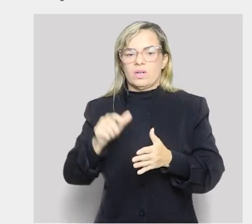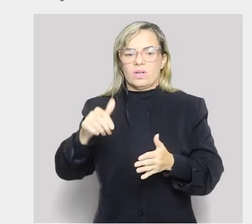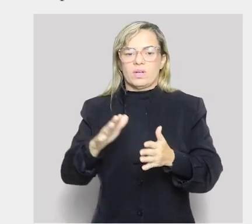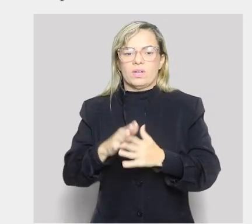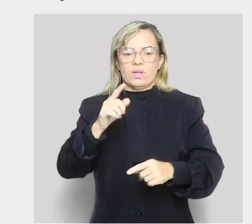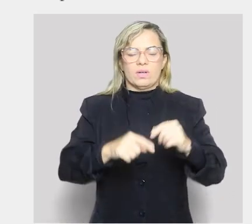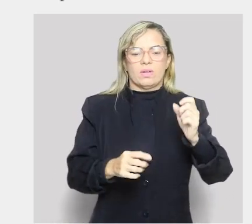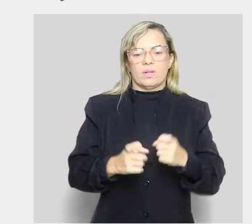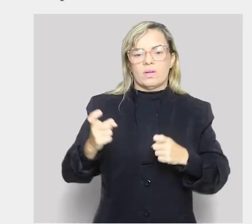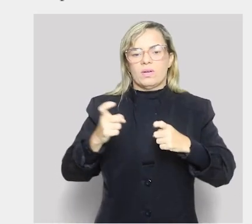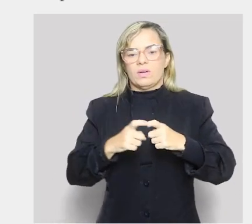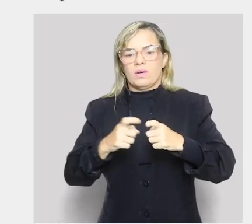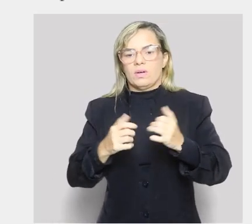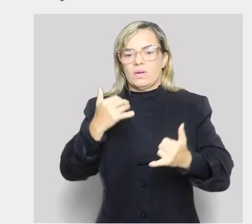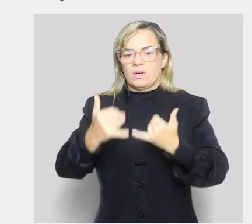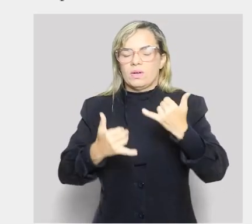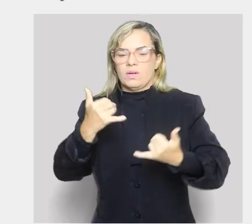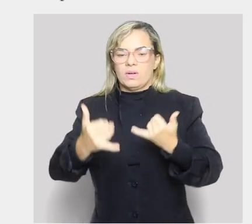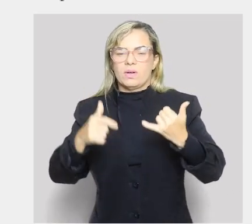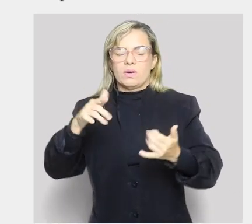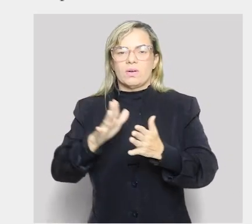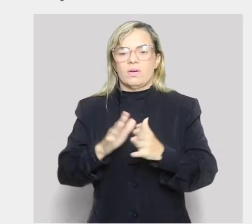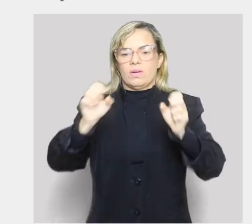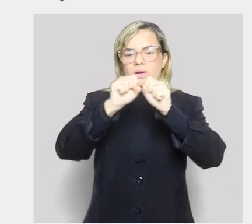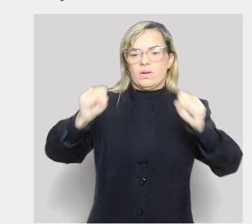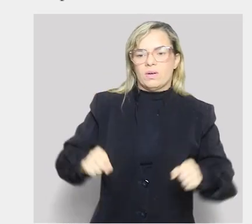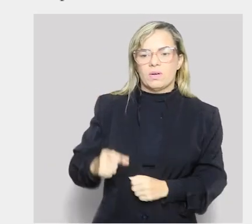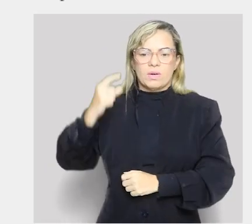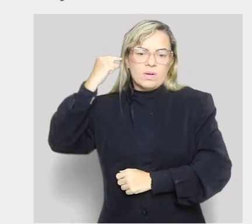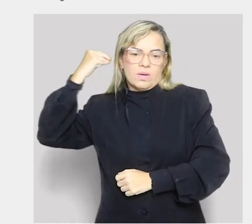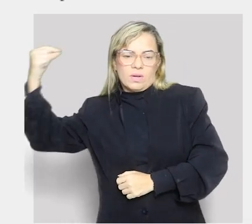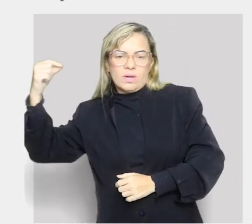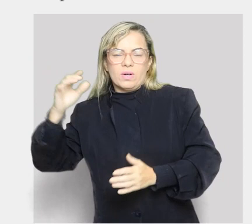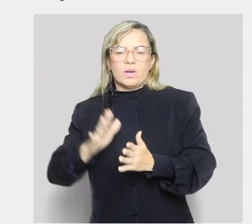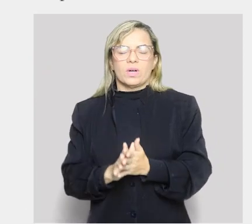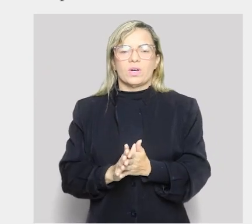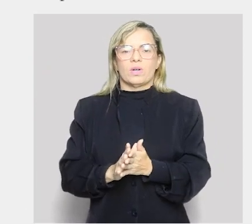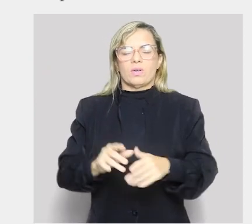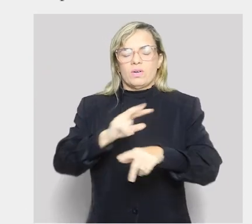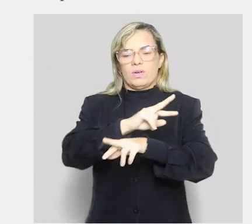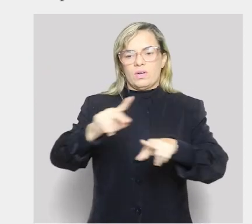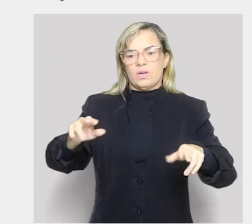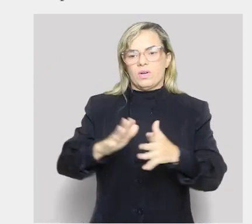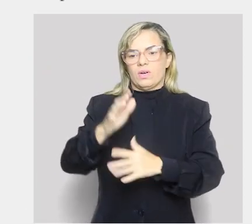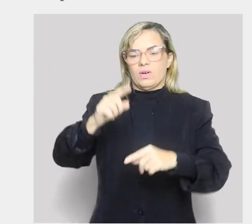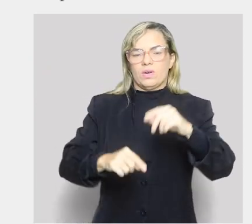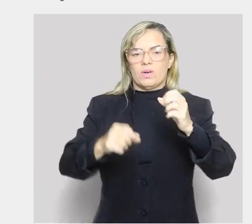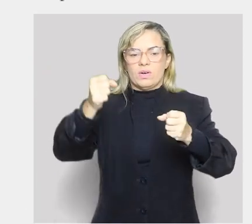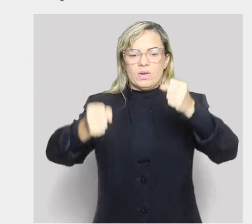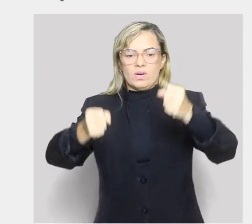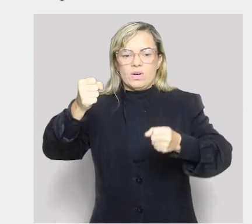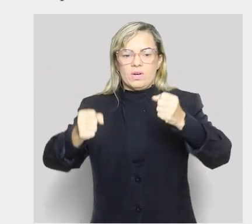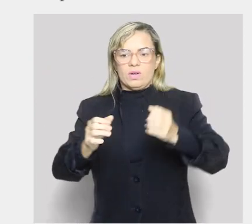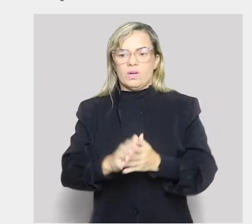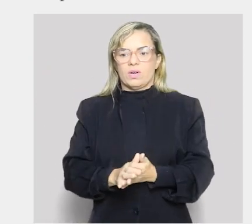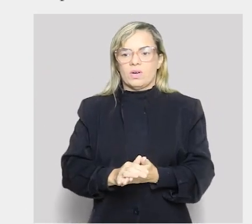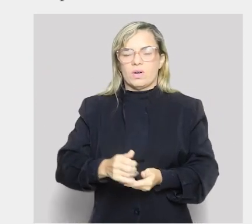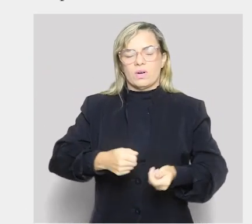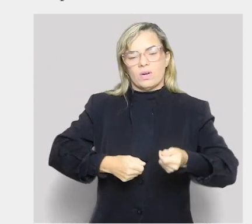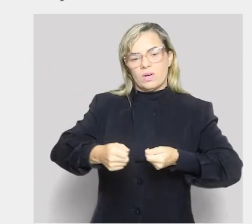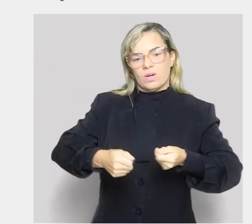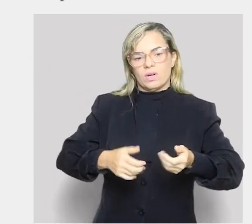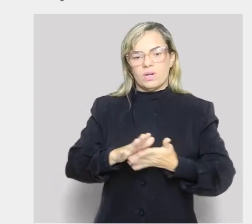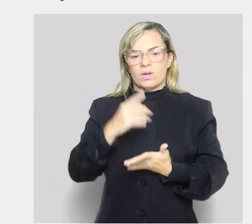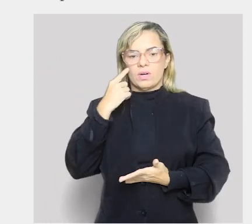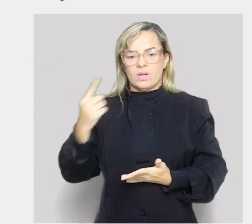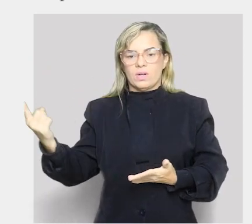sistemas de alarme, automoção e controle. Obsolescência programada é a decisão